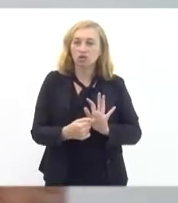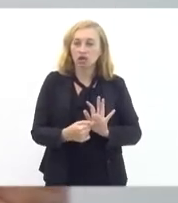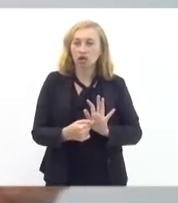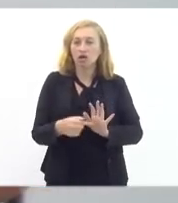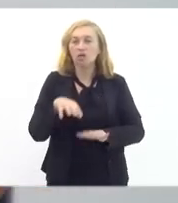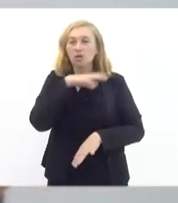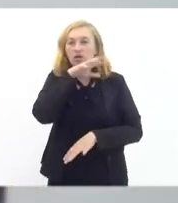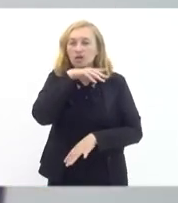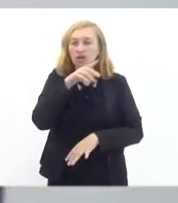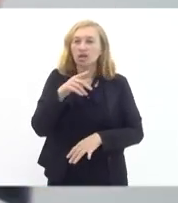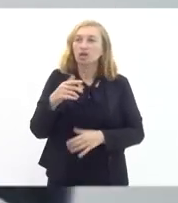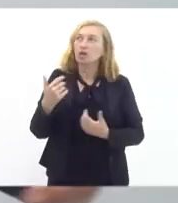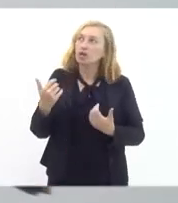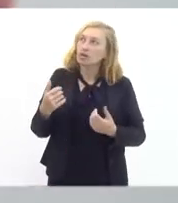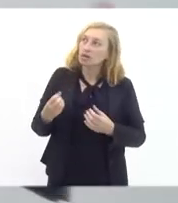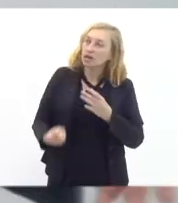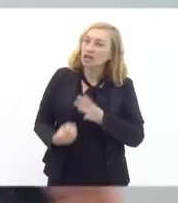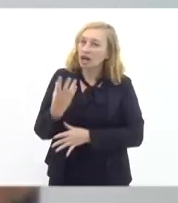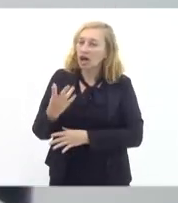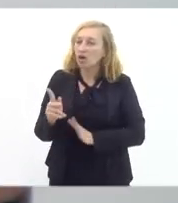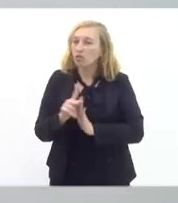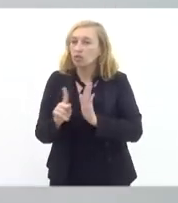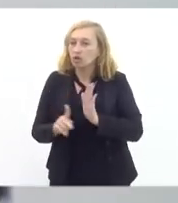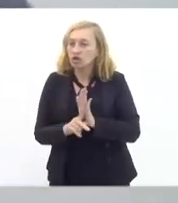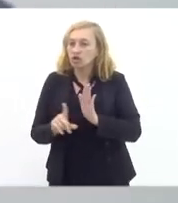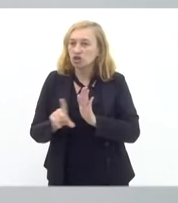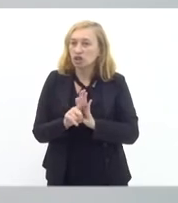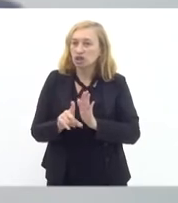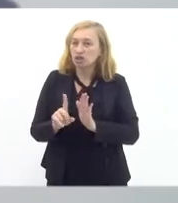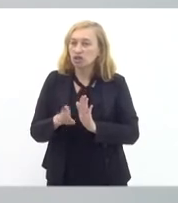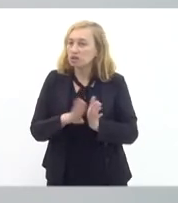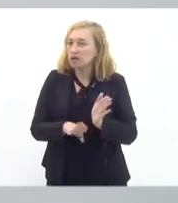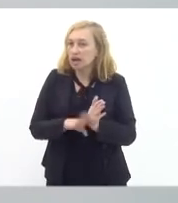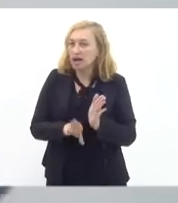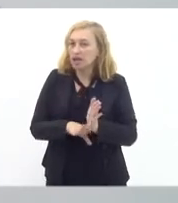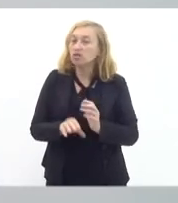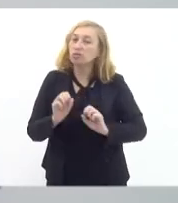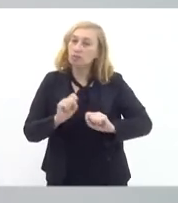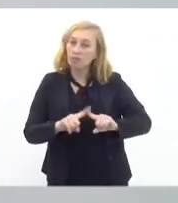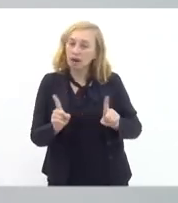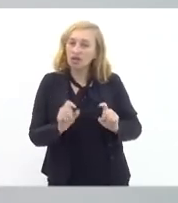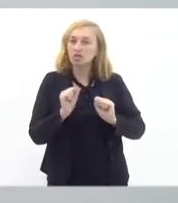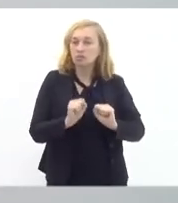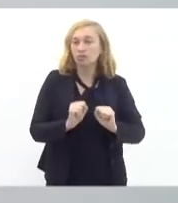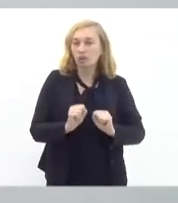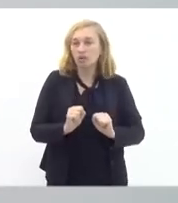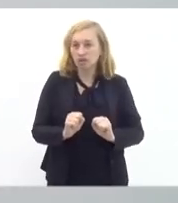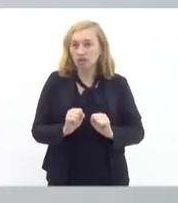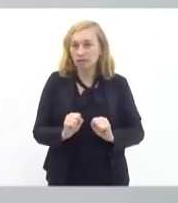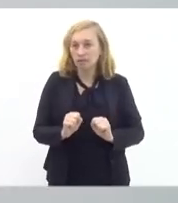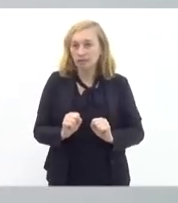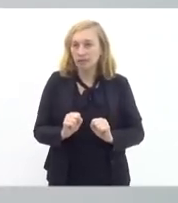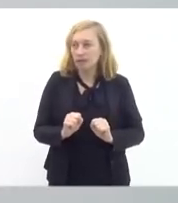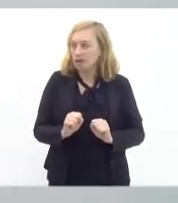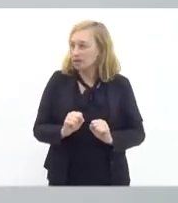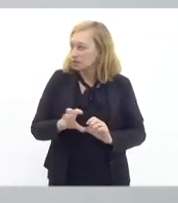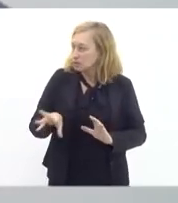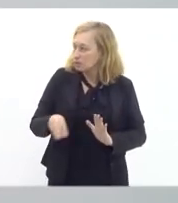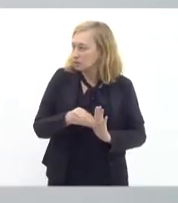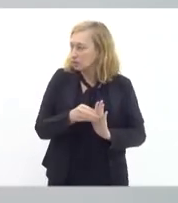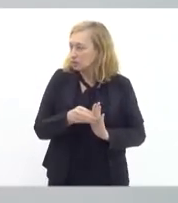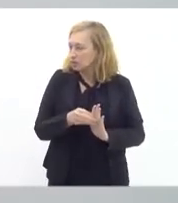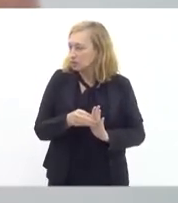crie despesa. Ele pode fazer, no máximo, uma indicação, etc. Autorizativo. Mas ele pode colocar